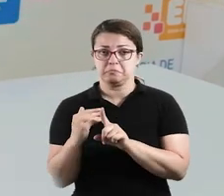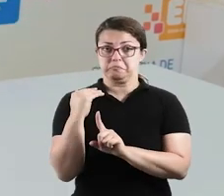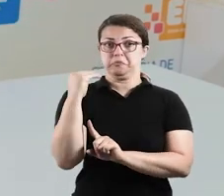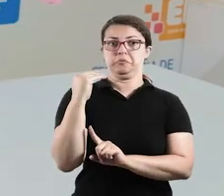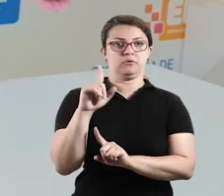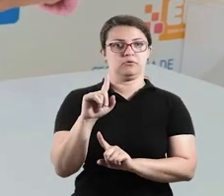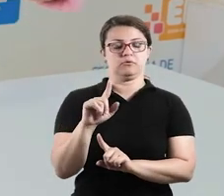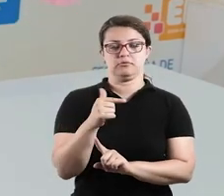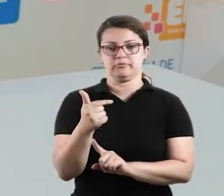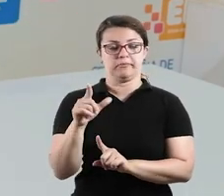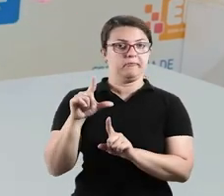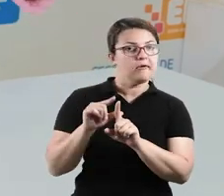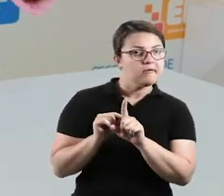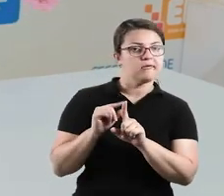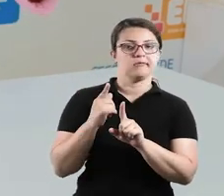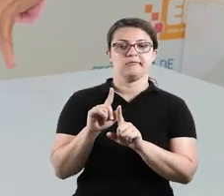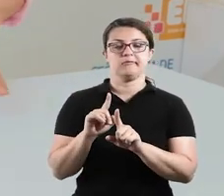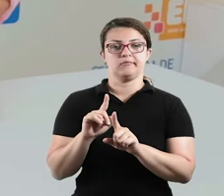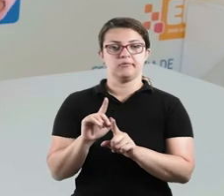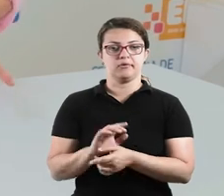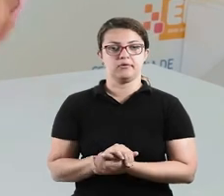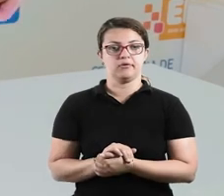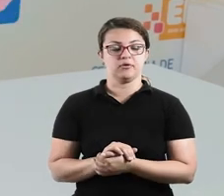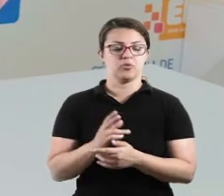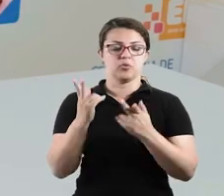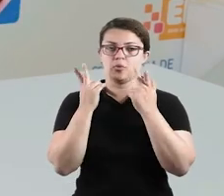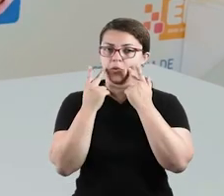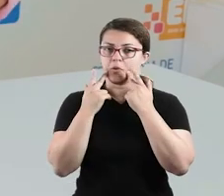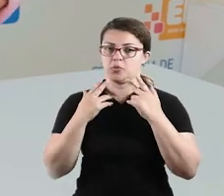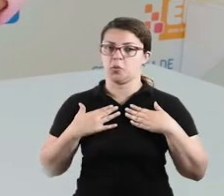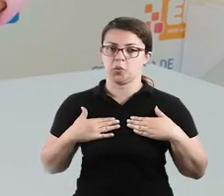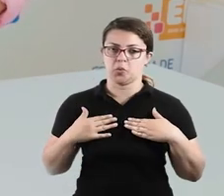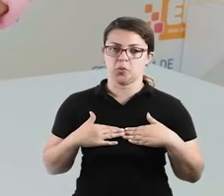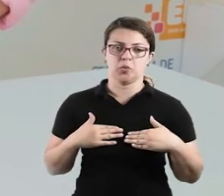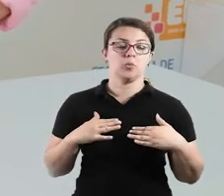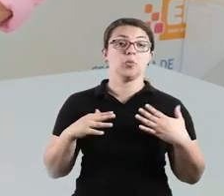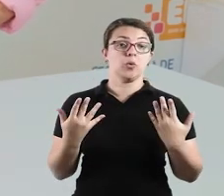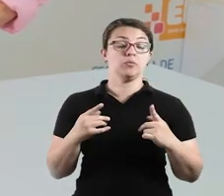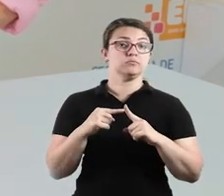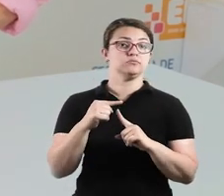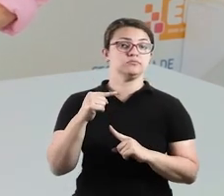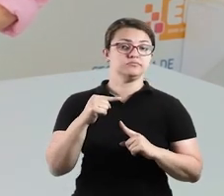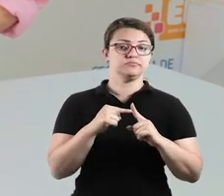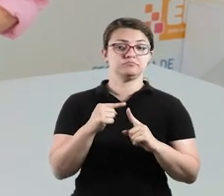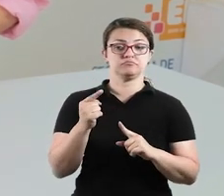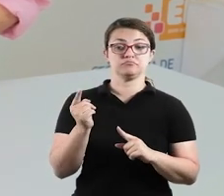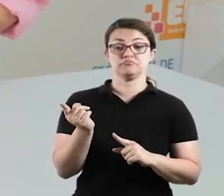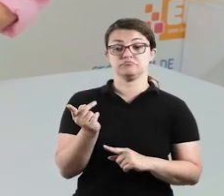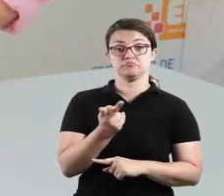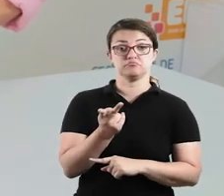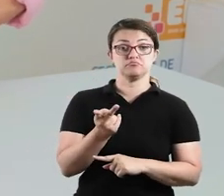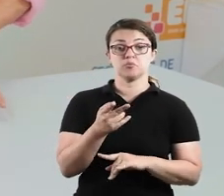temperatura alta, está a mais, a menos, está com a temperatura normal, tá certo?